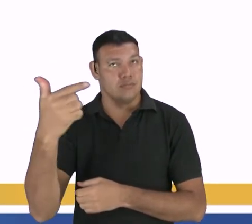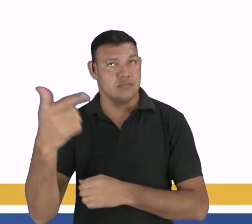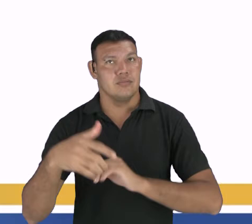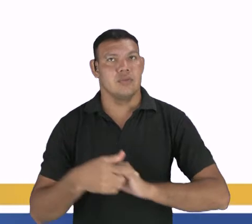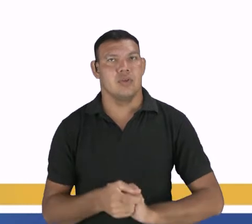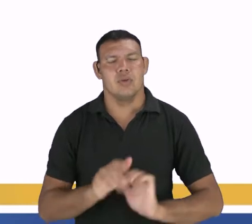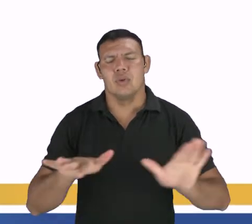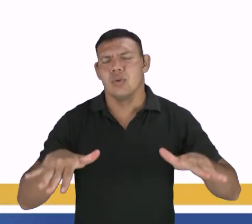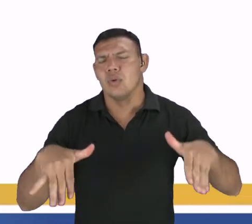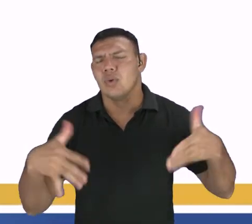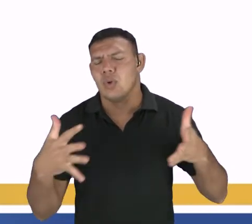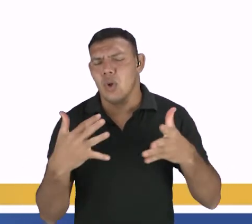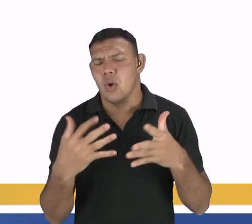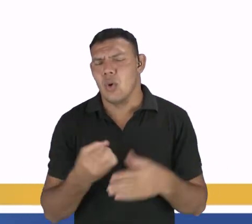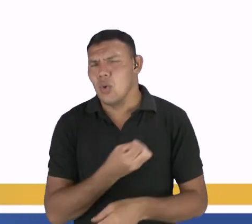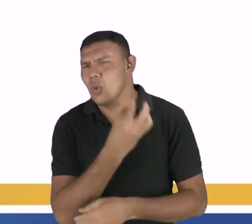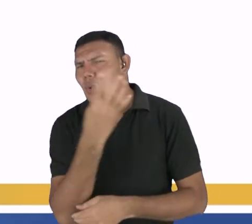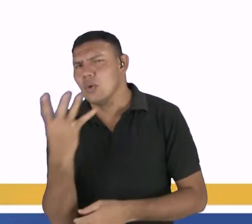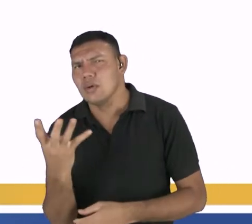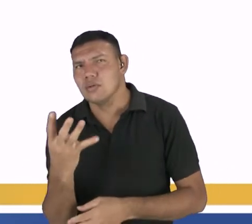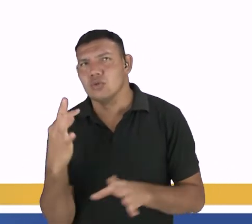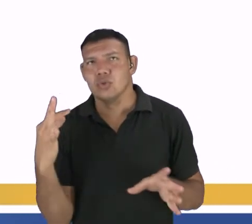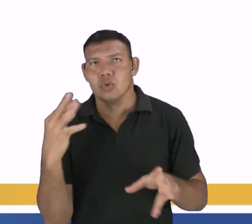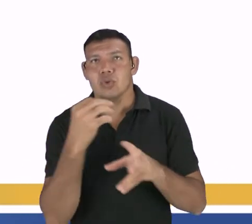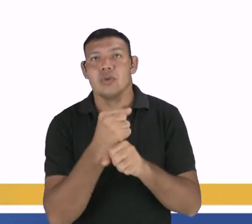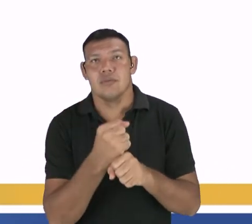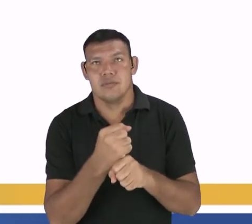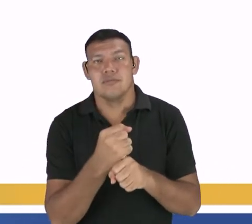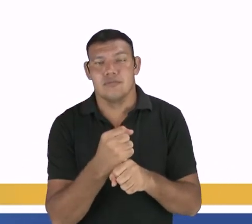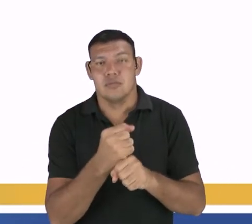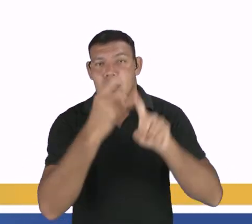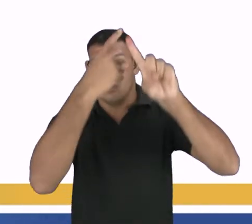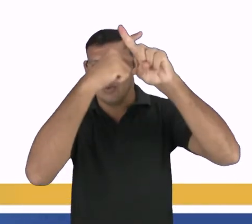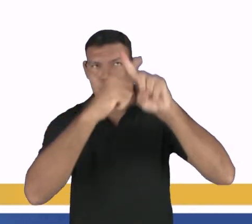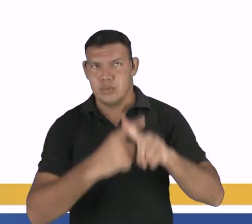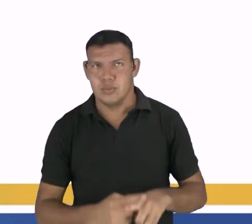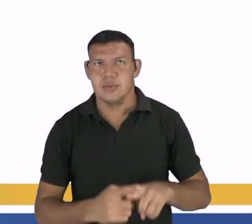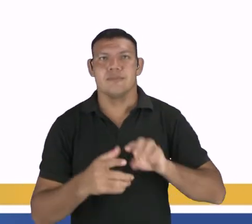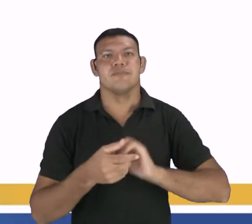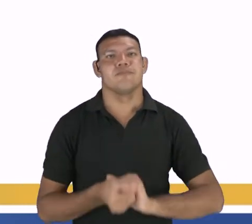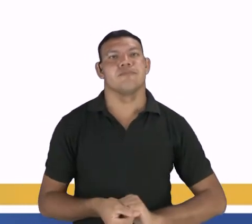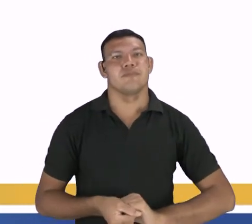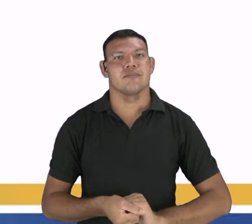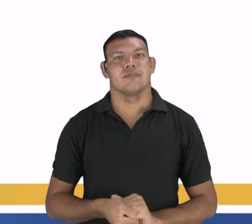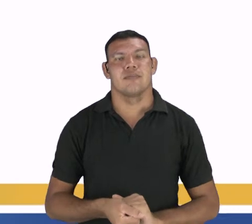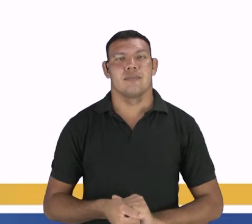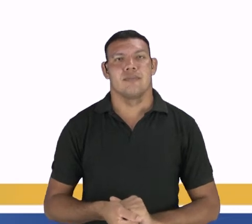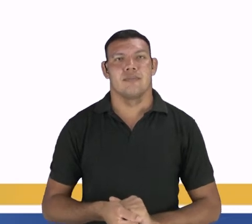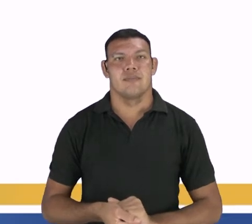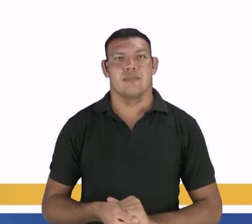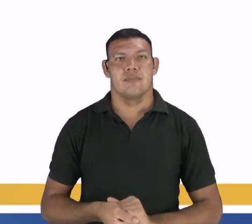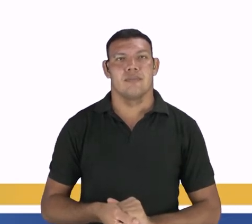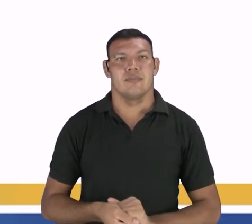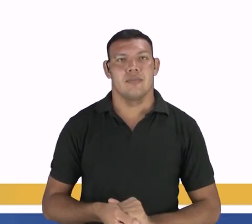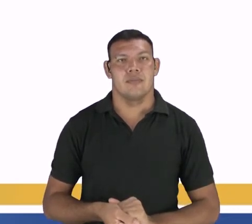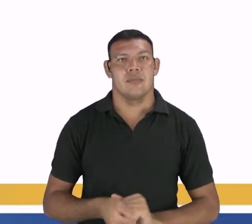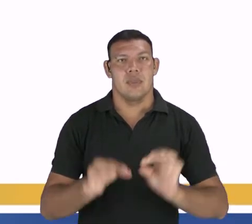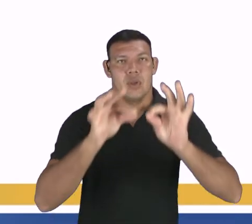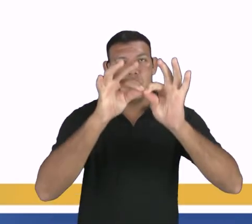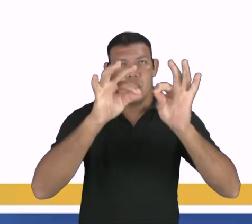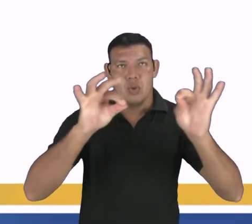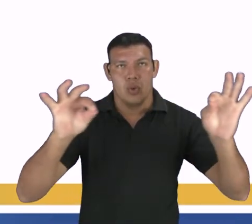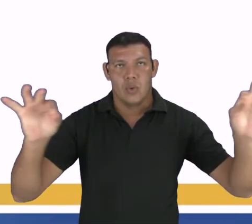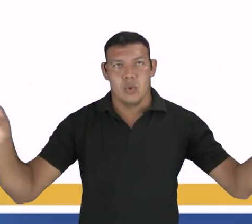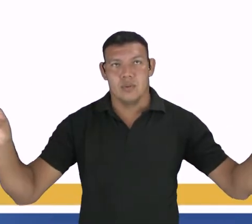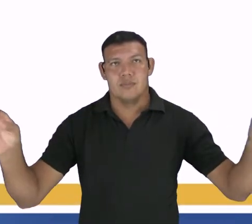aí. Observe aí que nós temos, olha, 4 pontos aí, né? No primeiro turno e